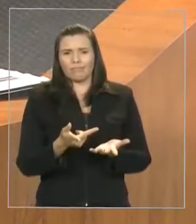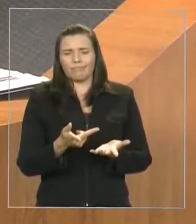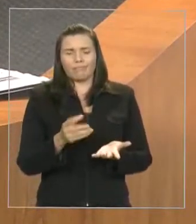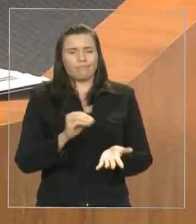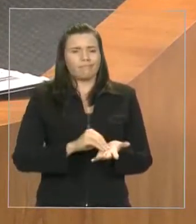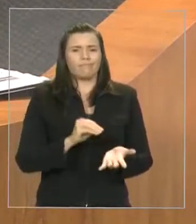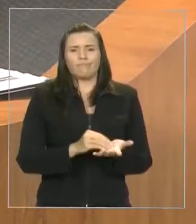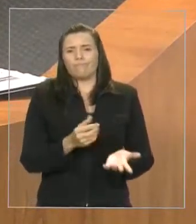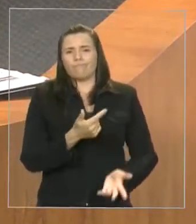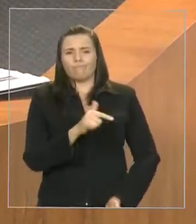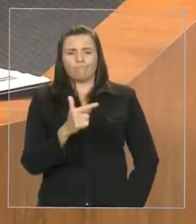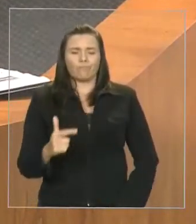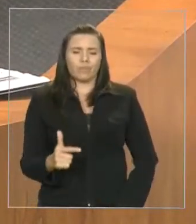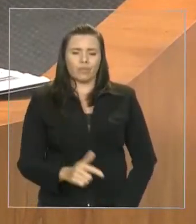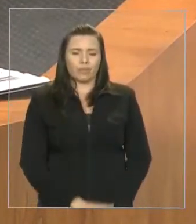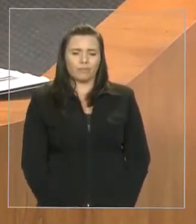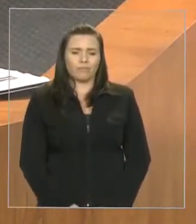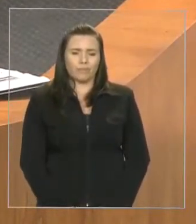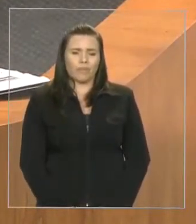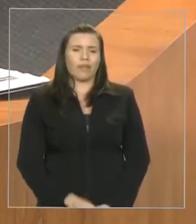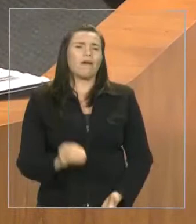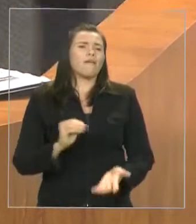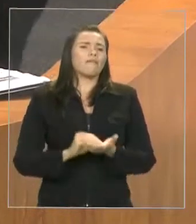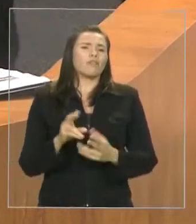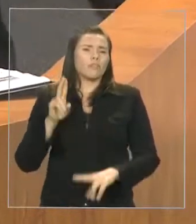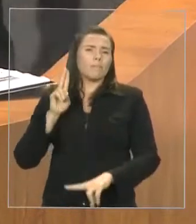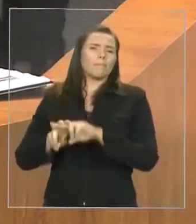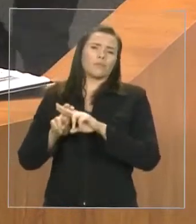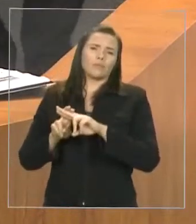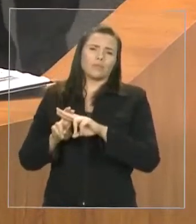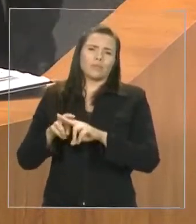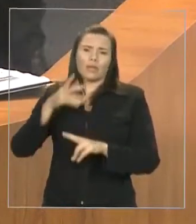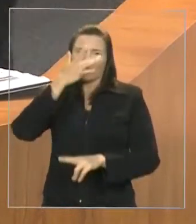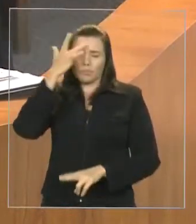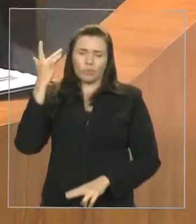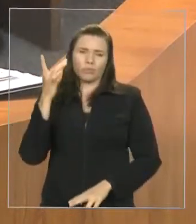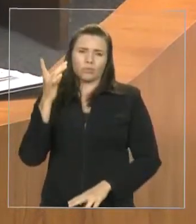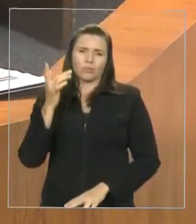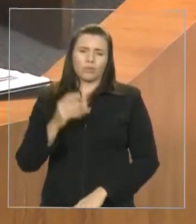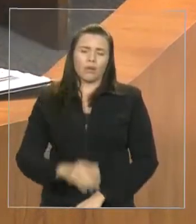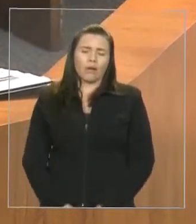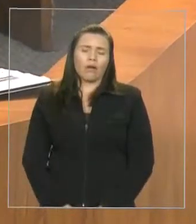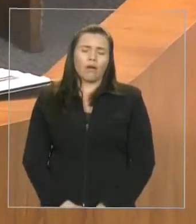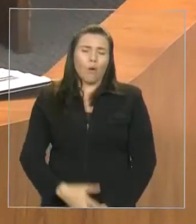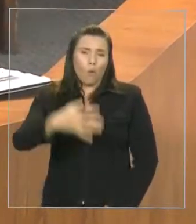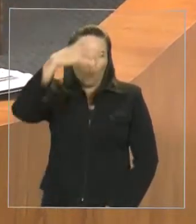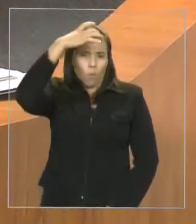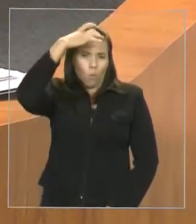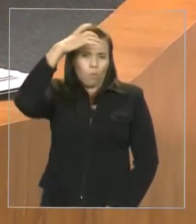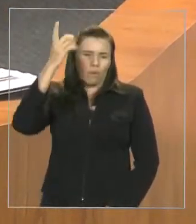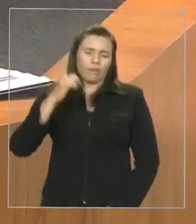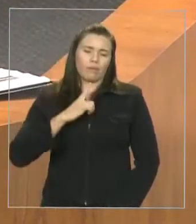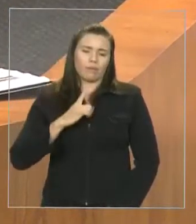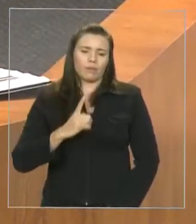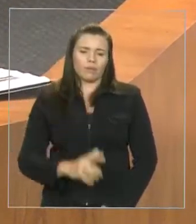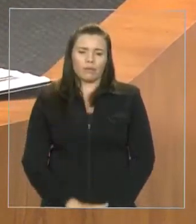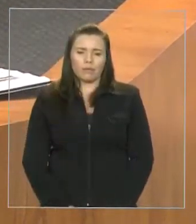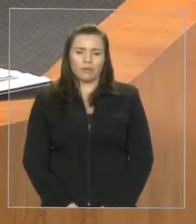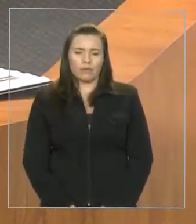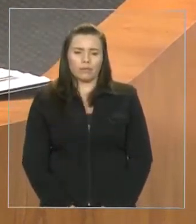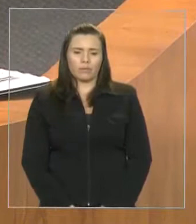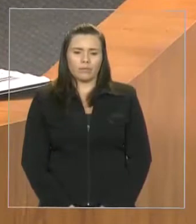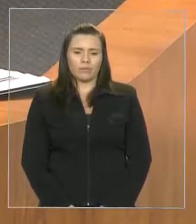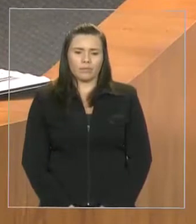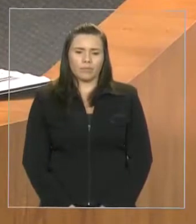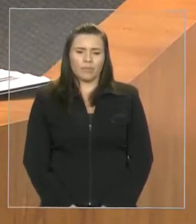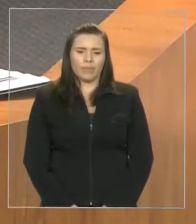confesso. É a falta de punição quando se aponta um crime que envolve um nome poderoso, apontado,